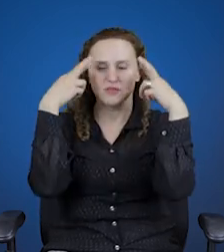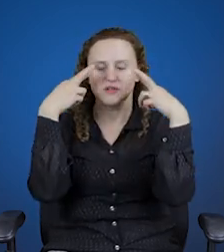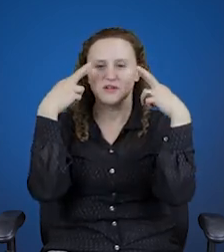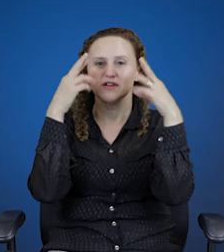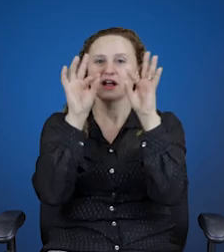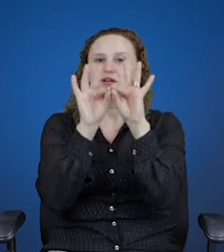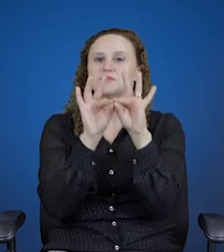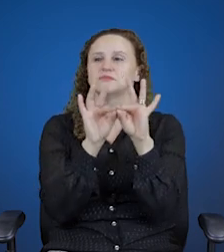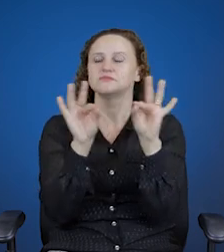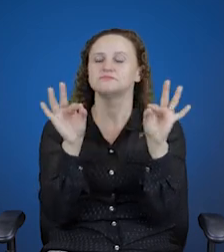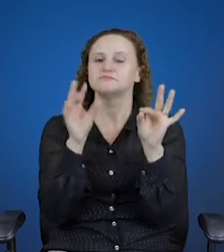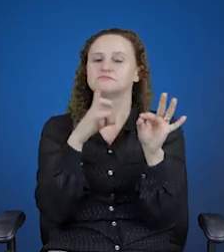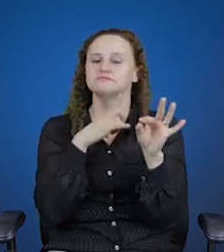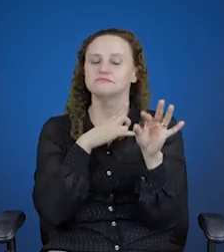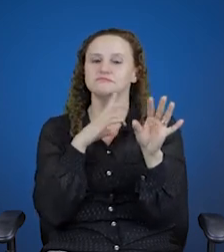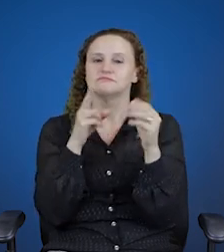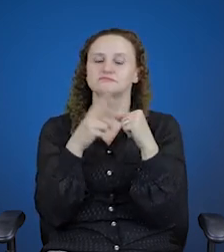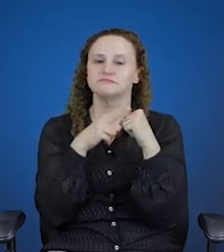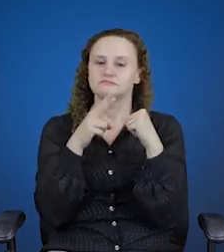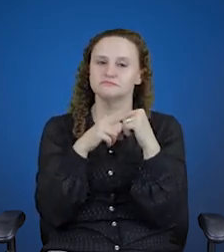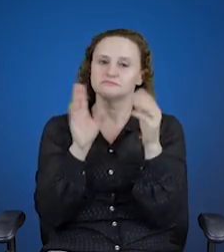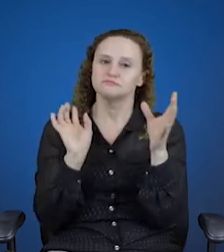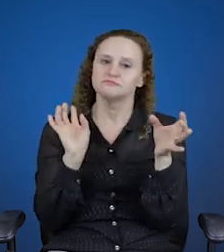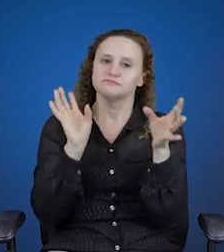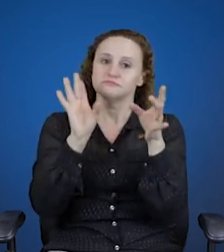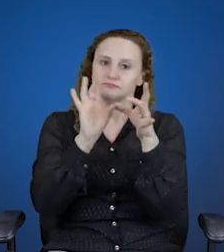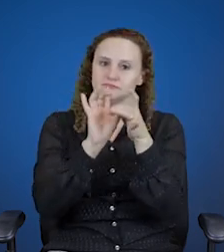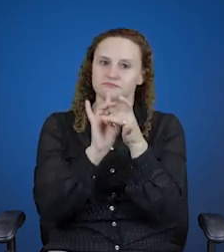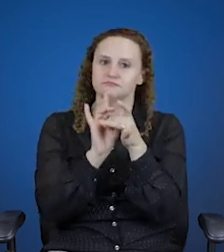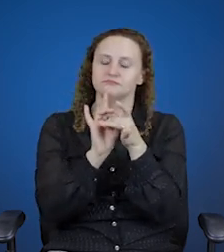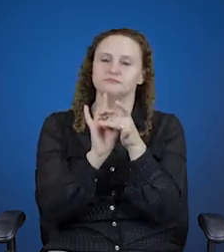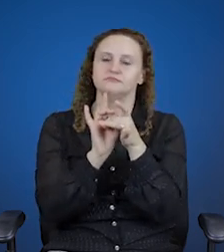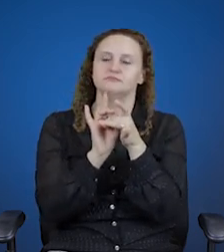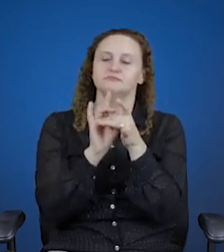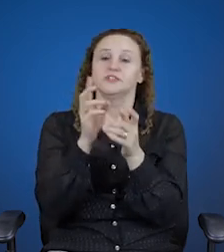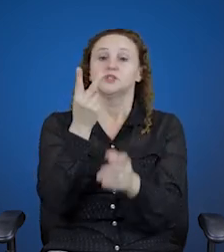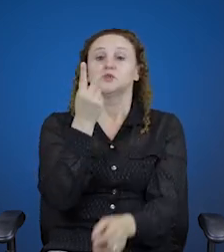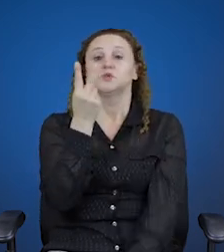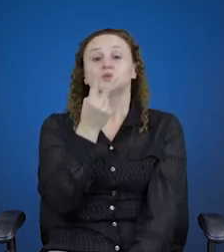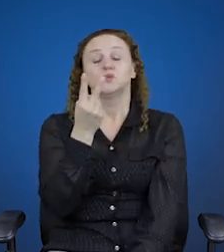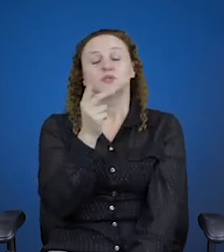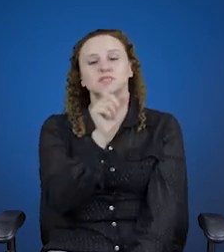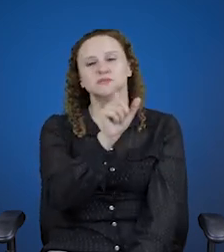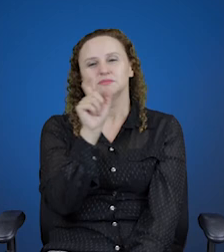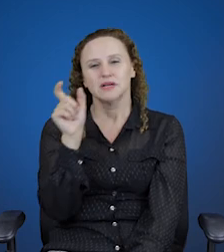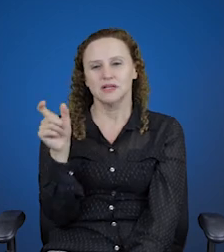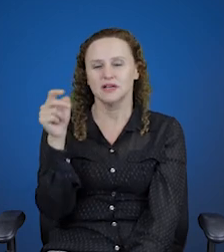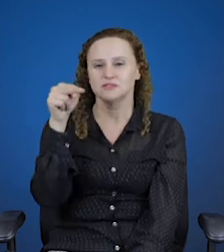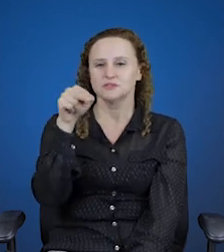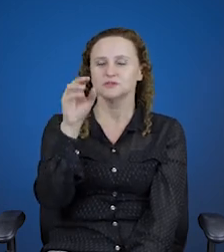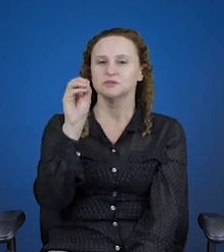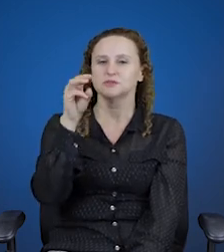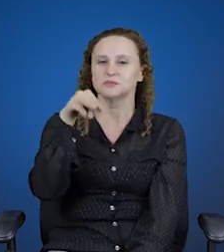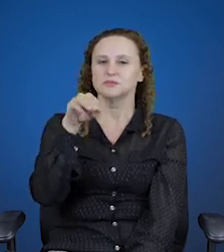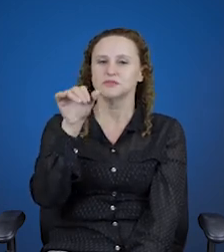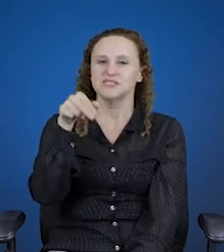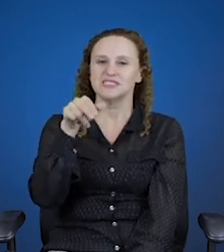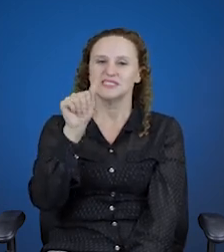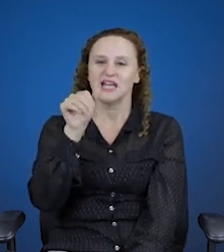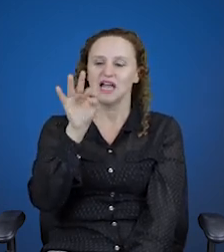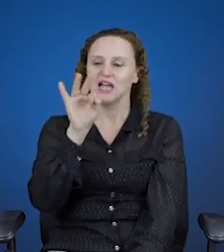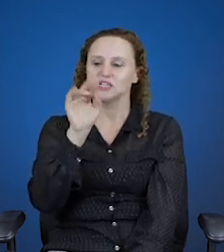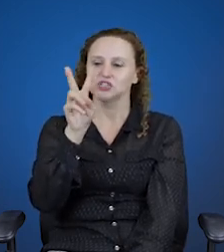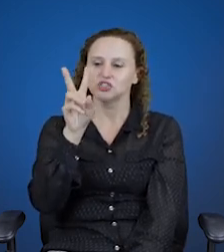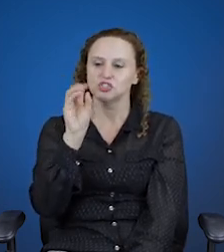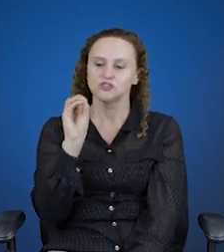a observar uma frase tem um verbo de ligação Opa aqui eu posso ter duas palavras no nominativo uma vai ser o sujeito aí pela